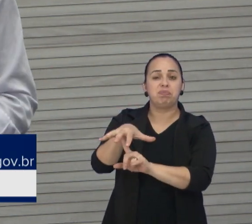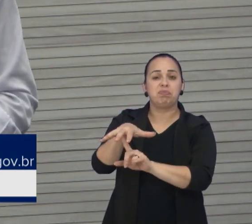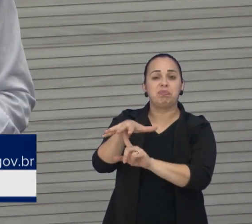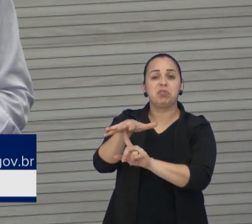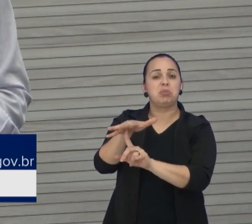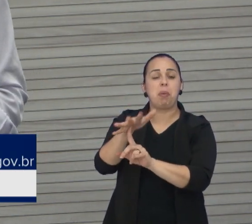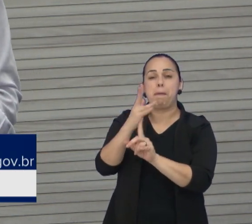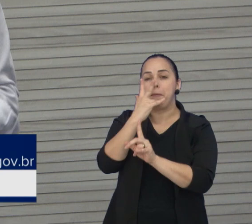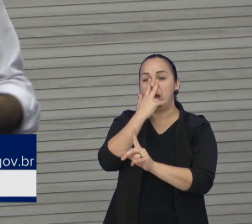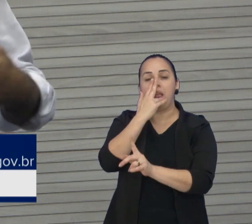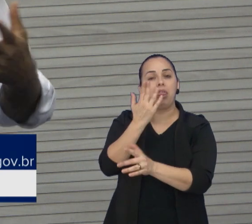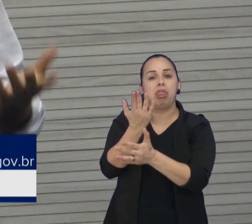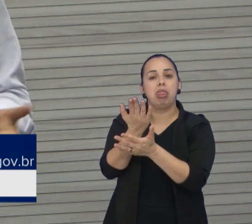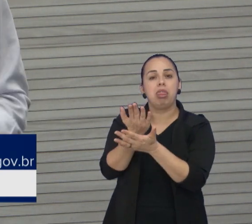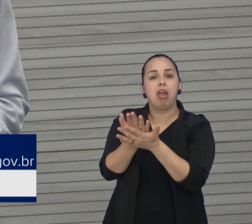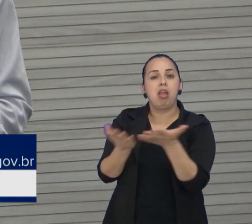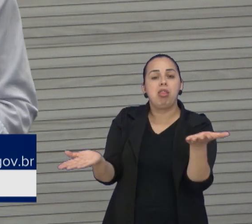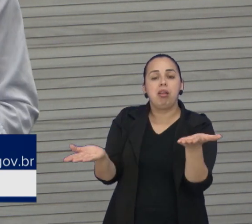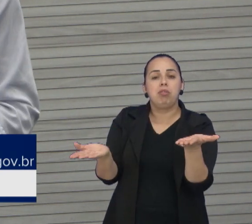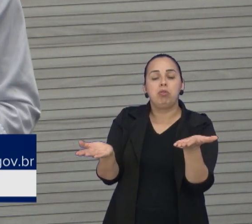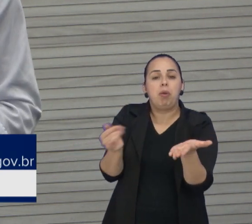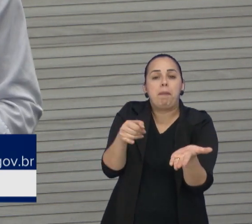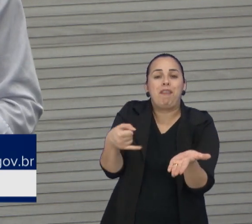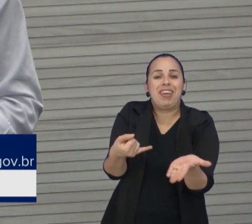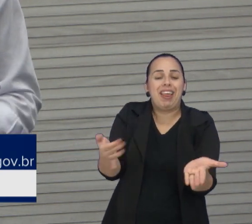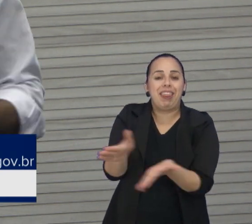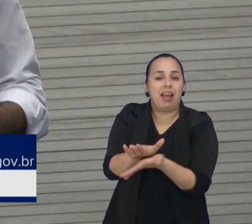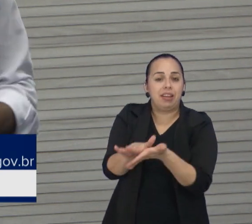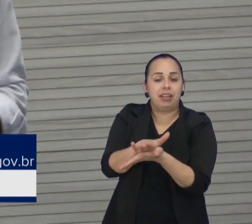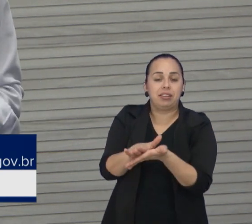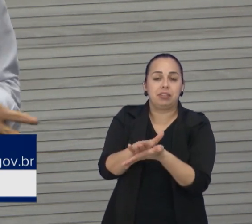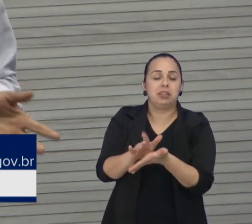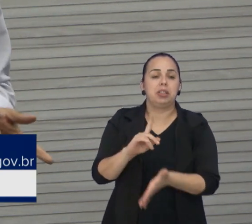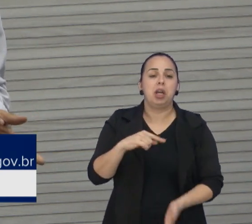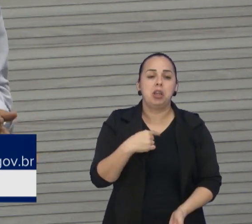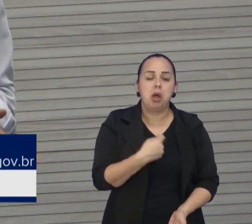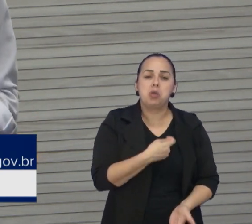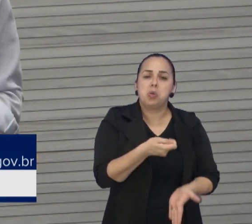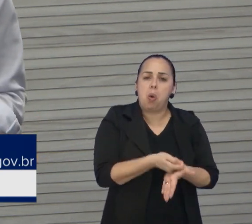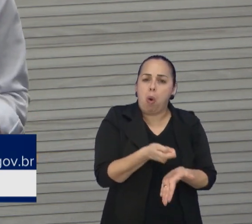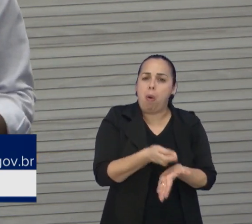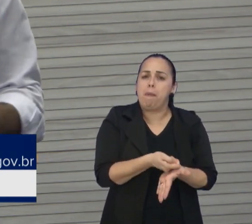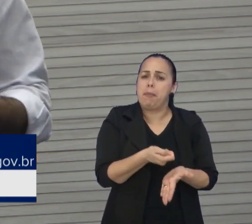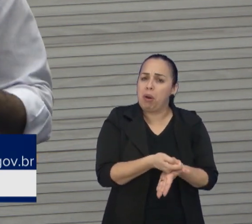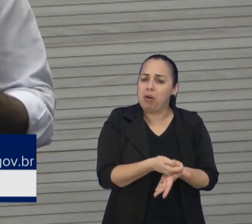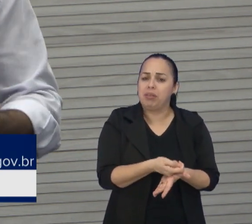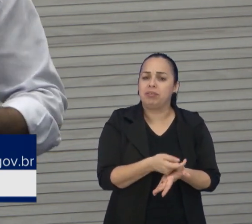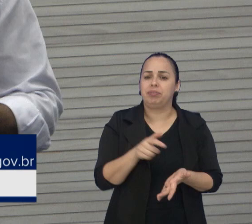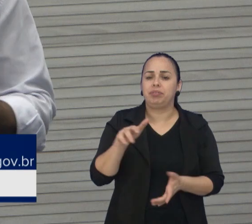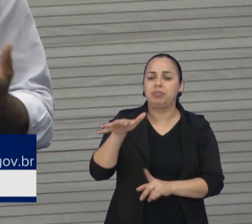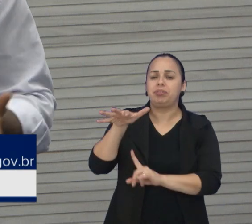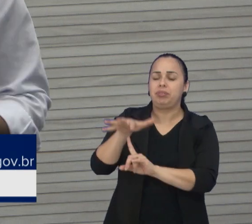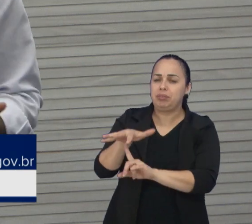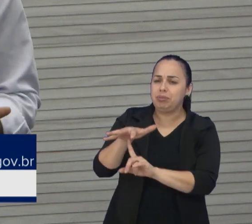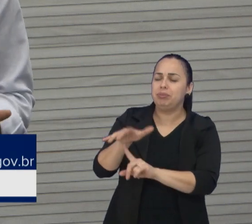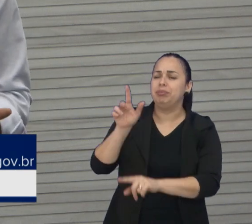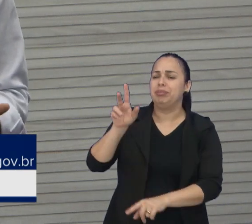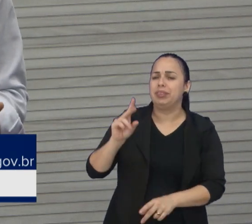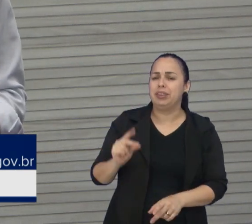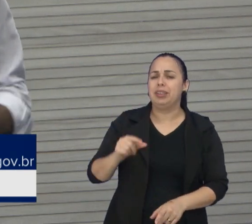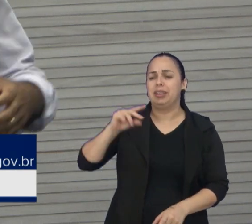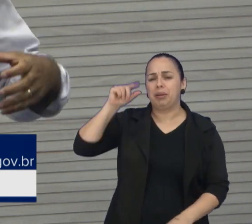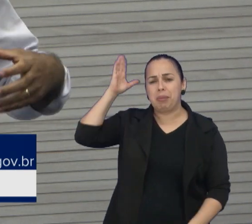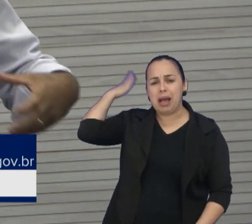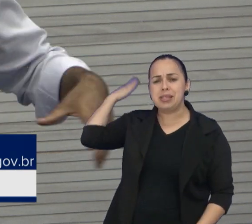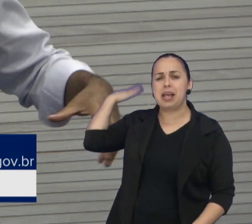sentido de usufruir daquele espaço. E a gente trabalhou, porque ali foi uma questão que a gente, desde quando a Linha